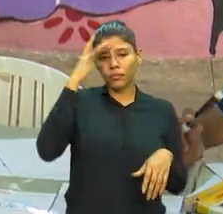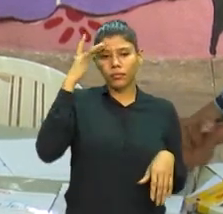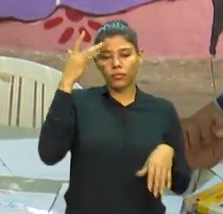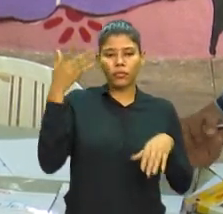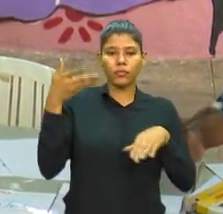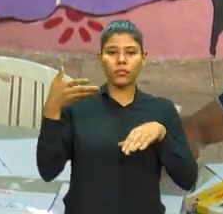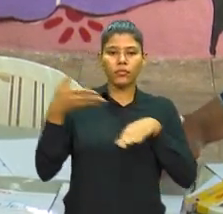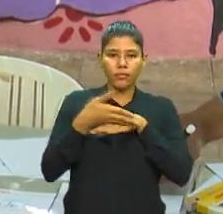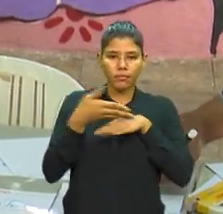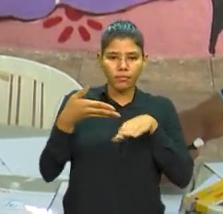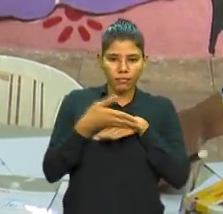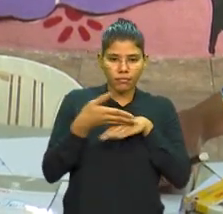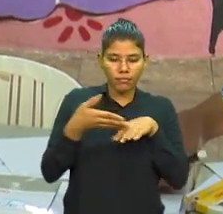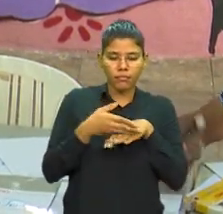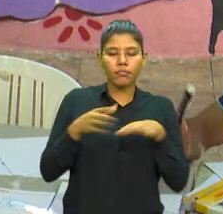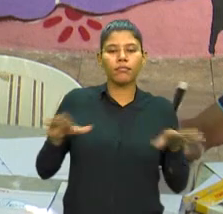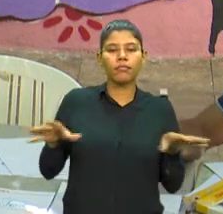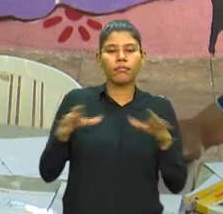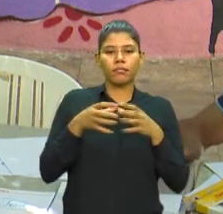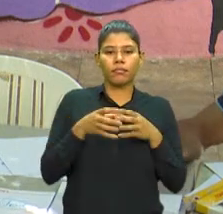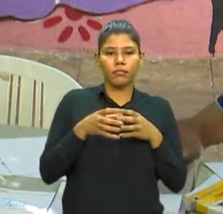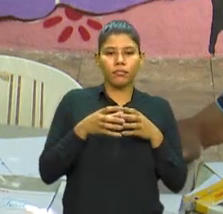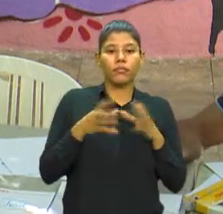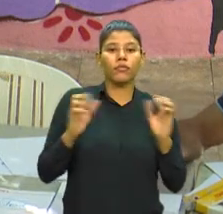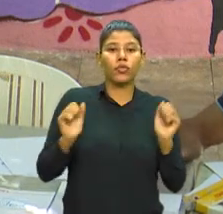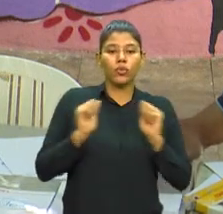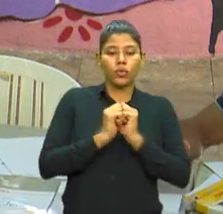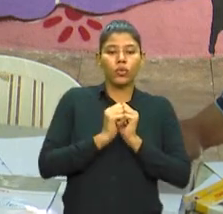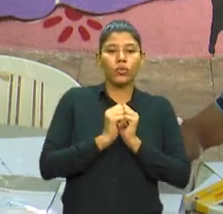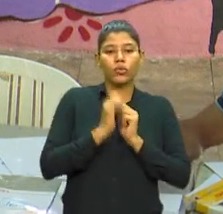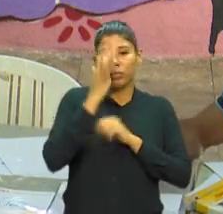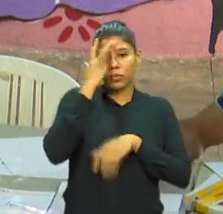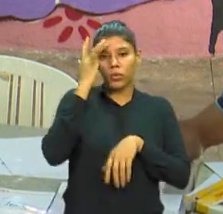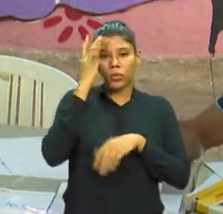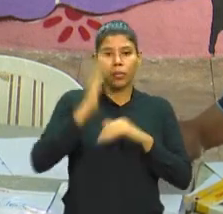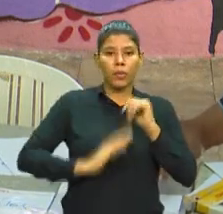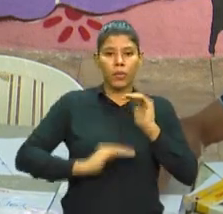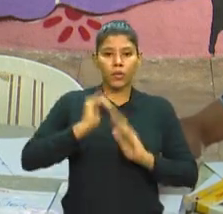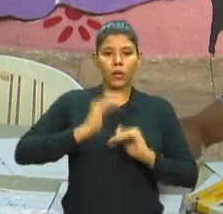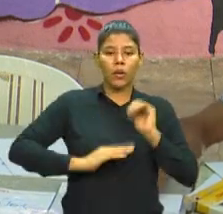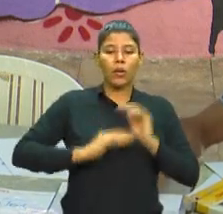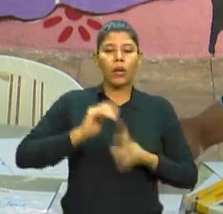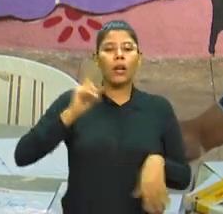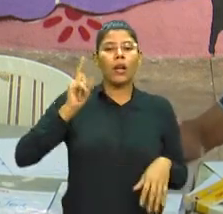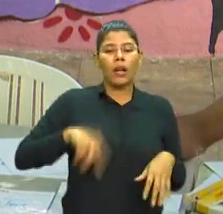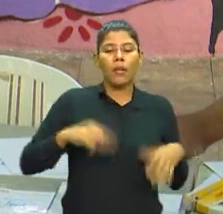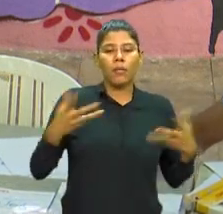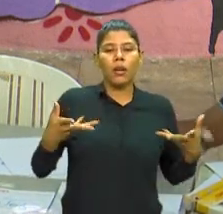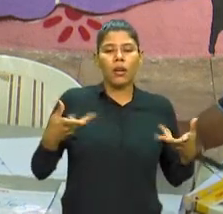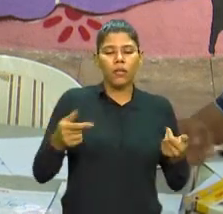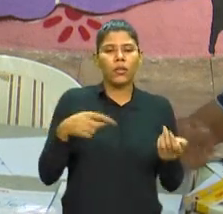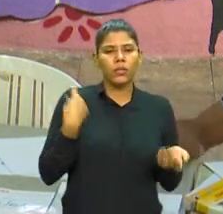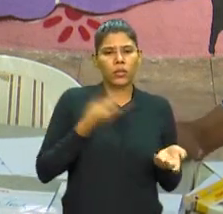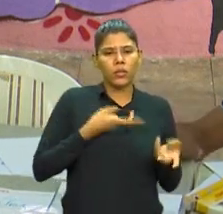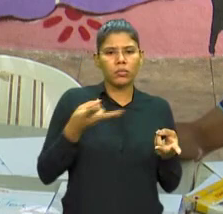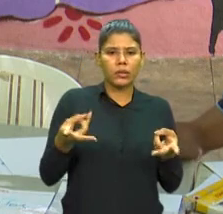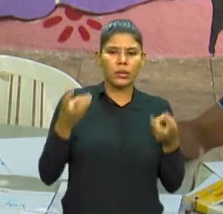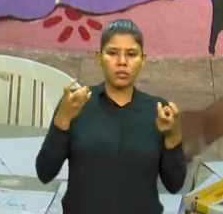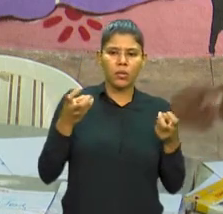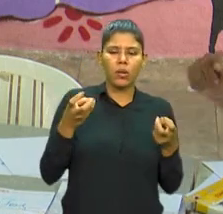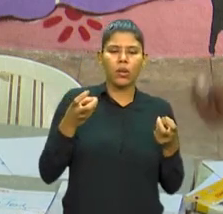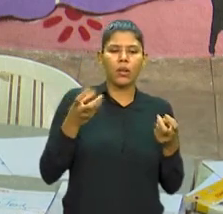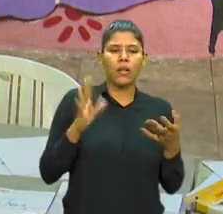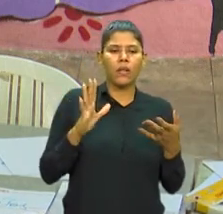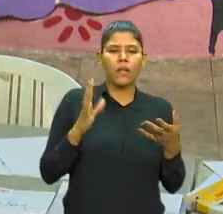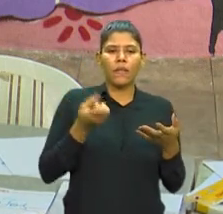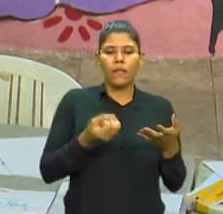profissionais aqui do do centro de convivência e assim é uma receptividade muito grande a gente pode ver que muitos deles né tinham esse